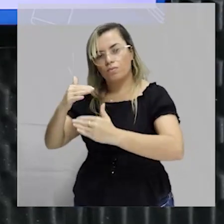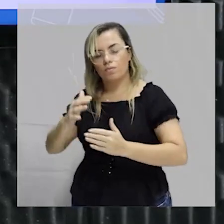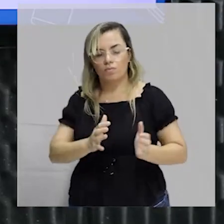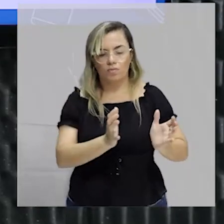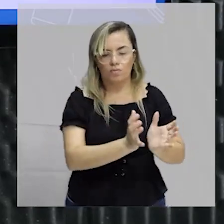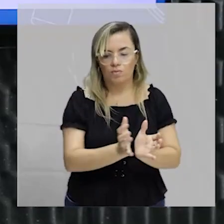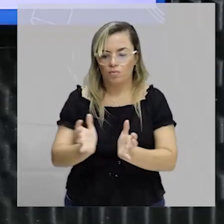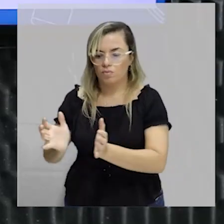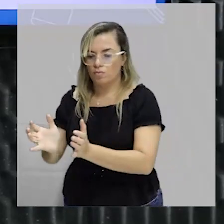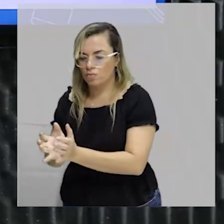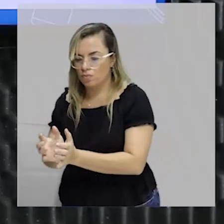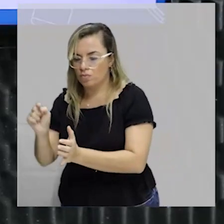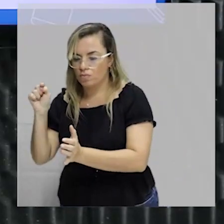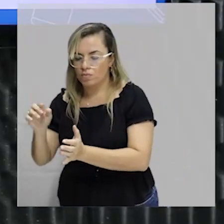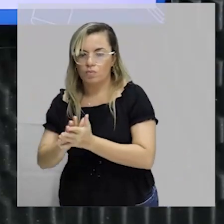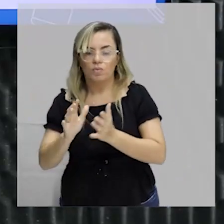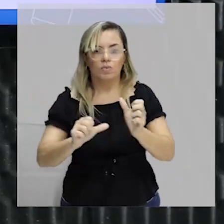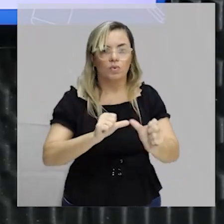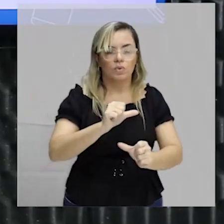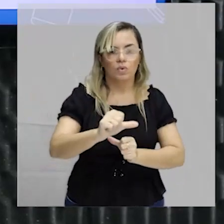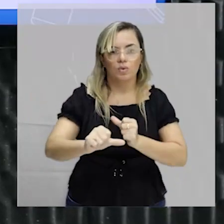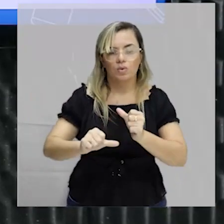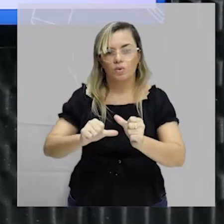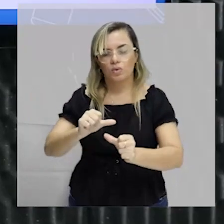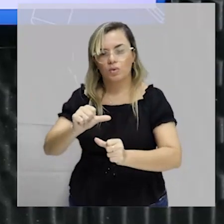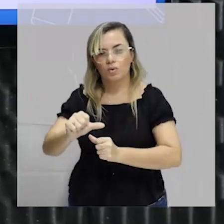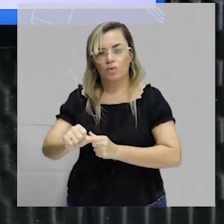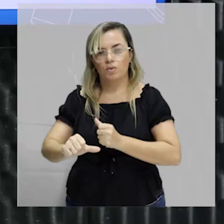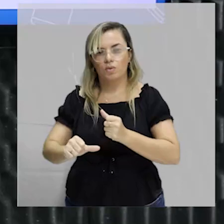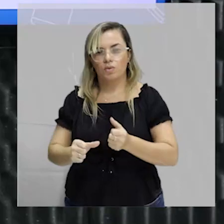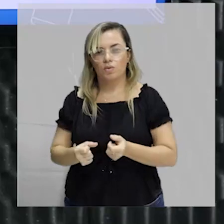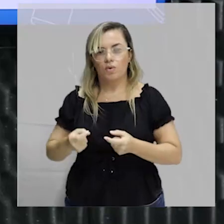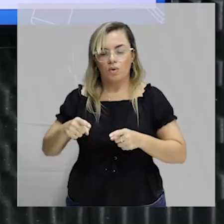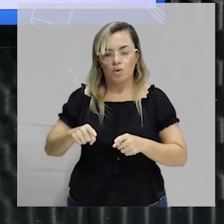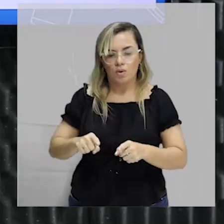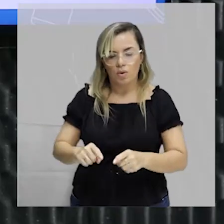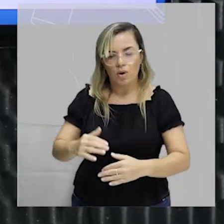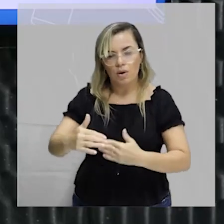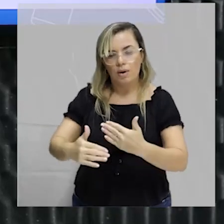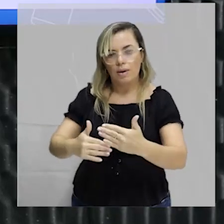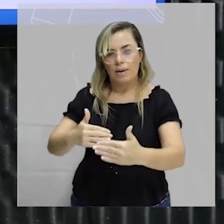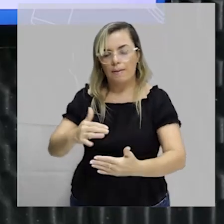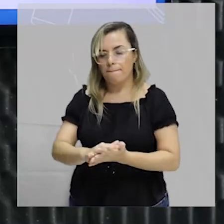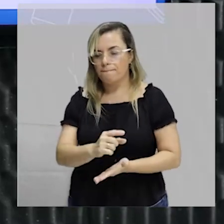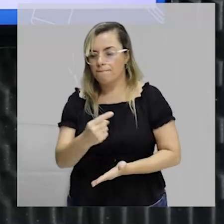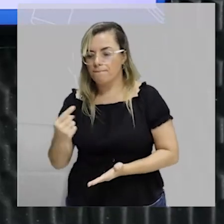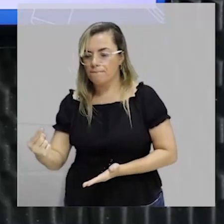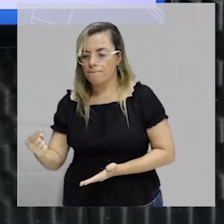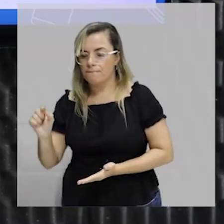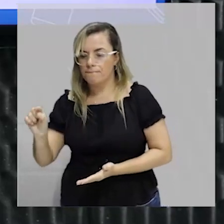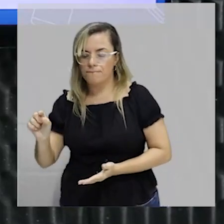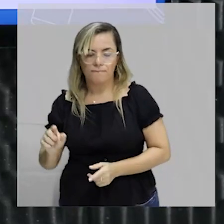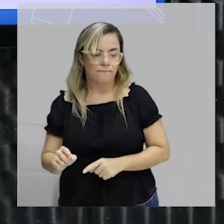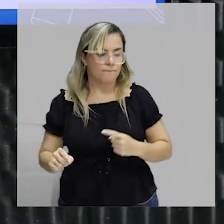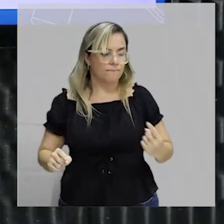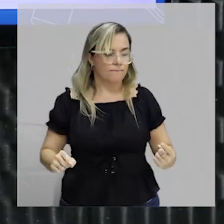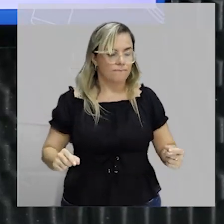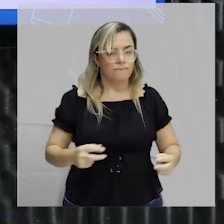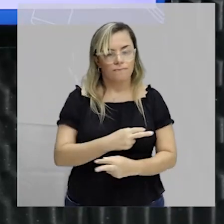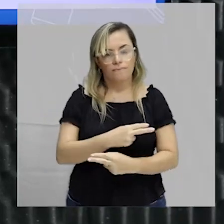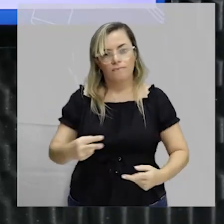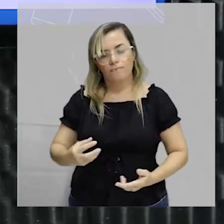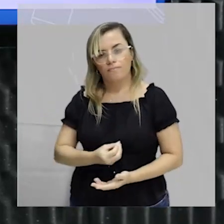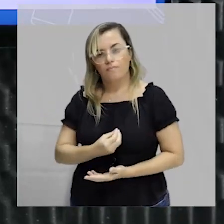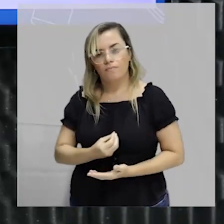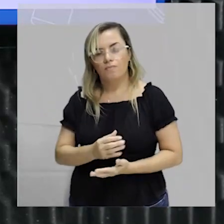acumulando mudanças entre si. E depois de muito tempo, se eu pegar indivíduos dos dois grupos e tentar reunir eles